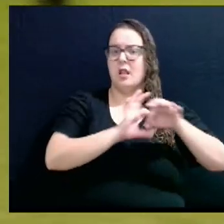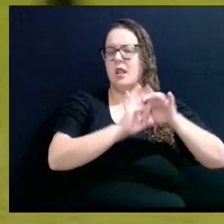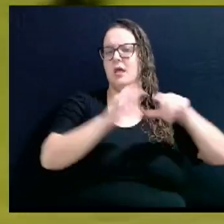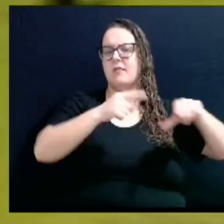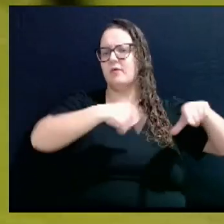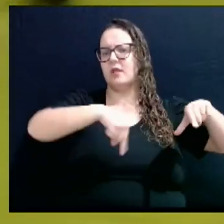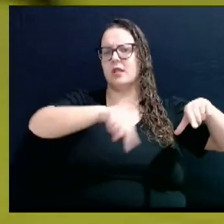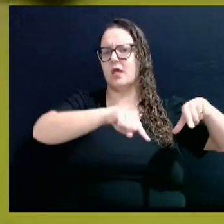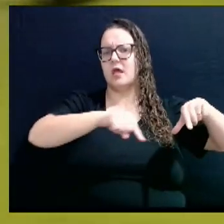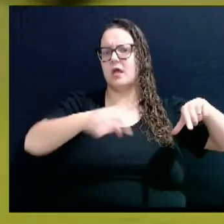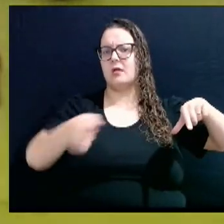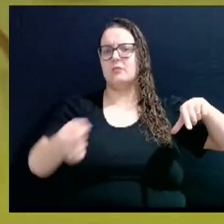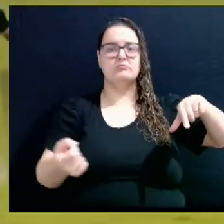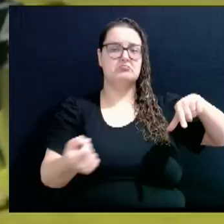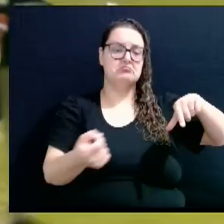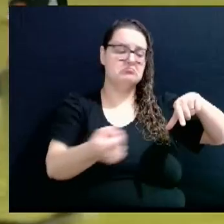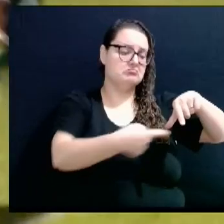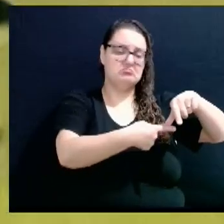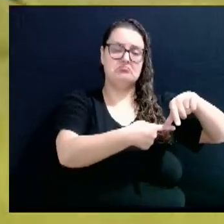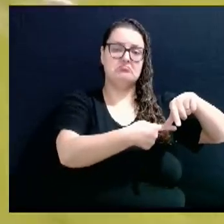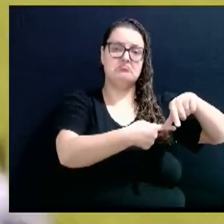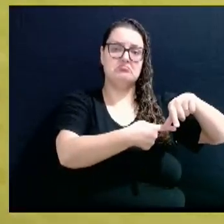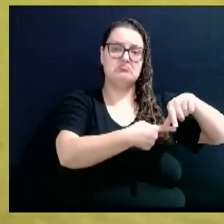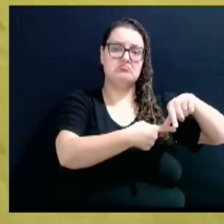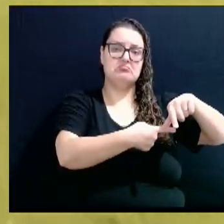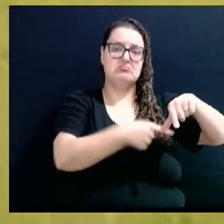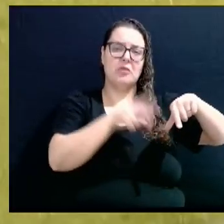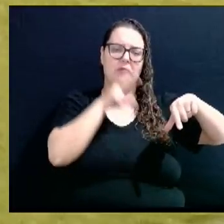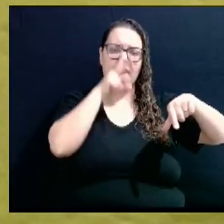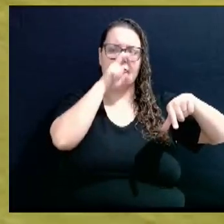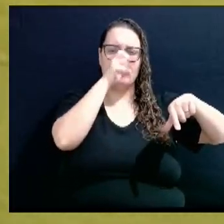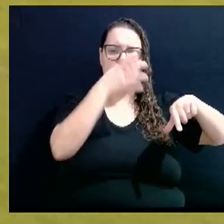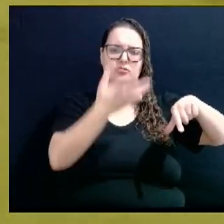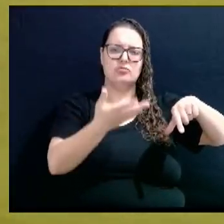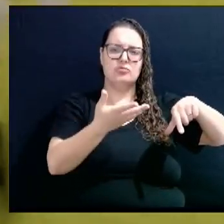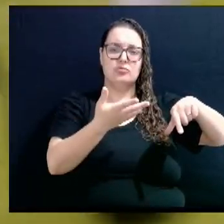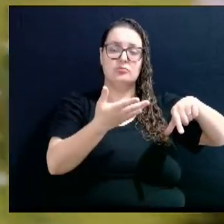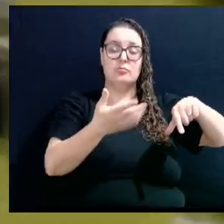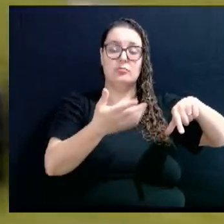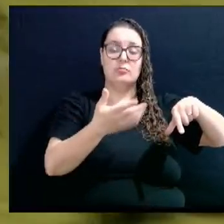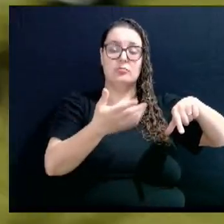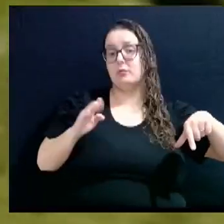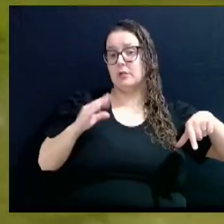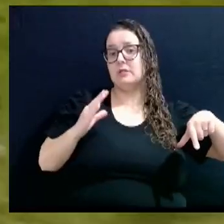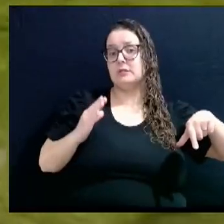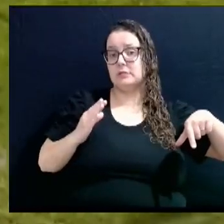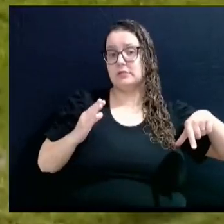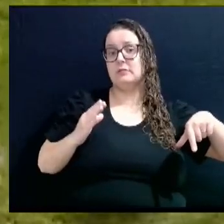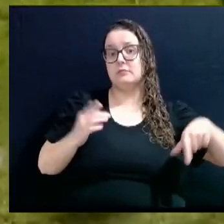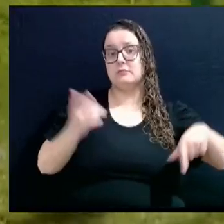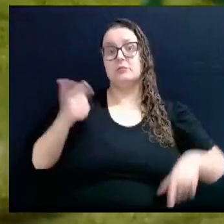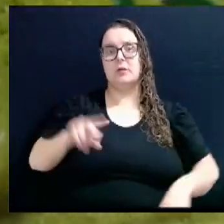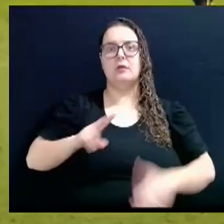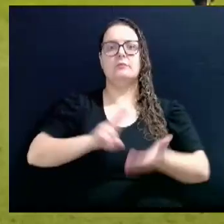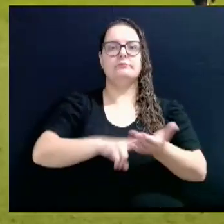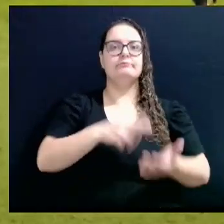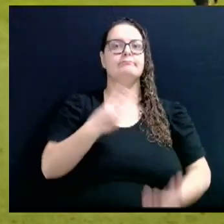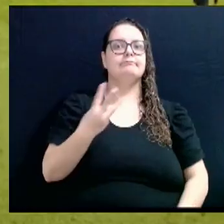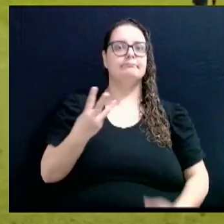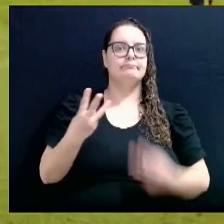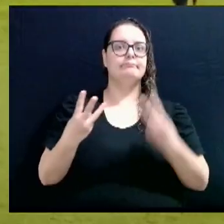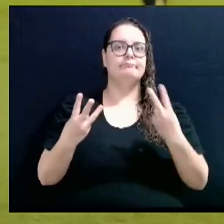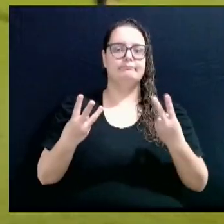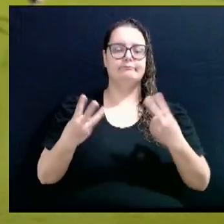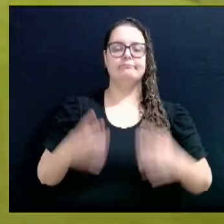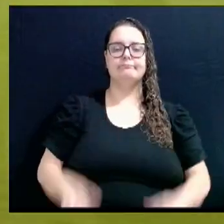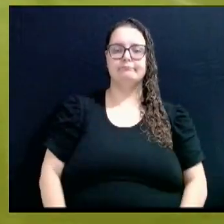teve o trabalho de chutar forte para colocar o ABC de novo em vantagem, 3-2. Só